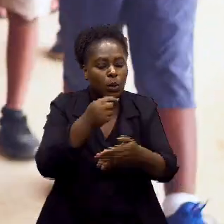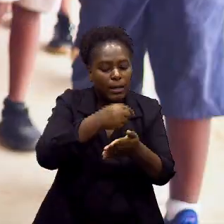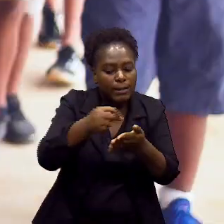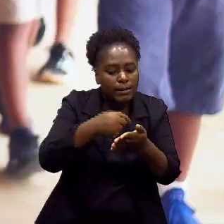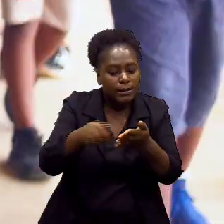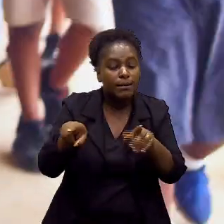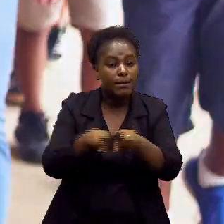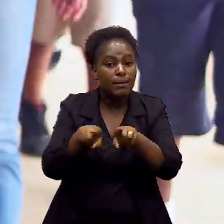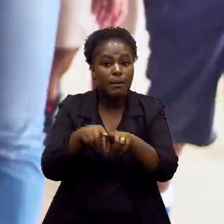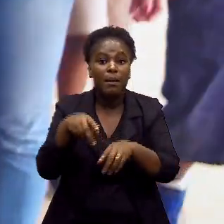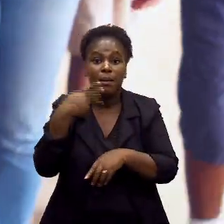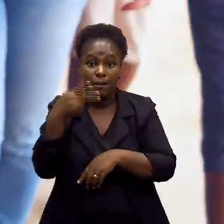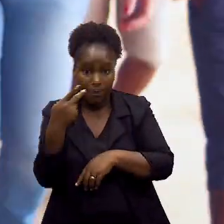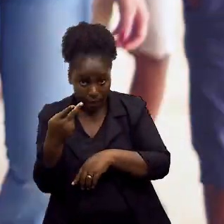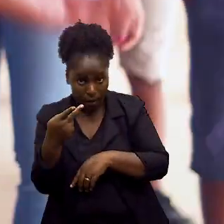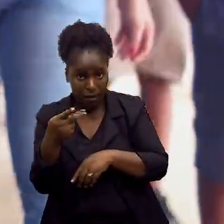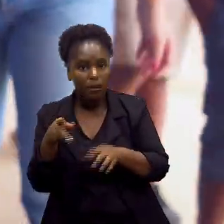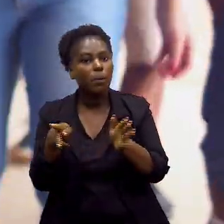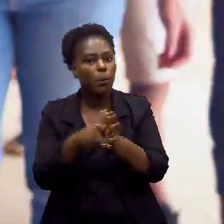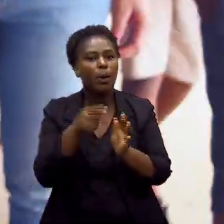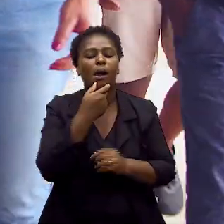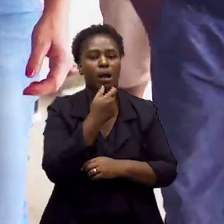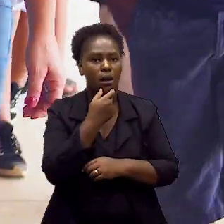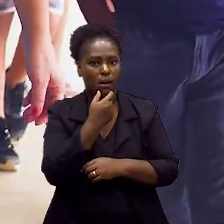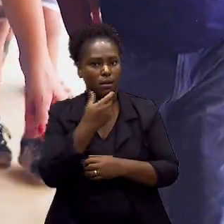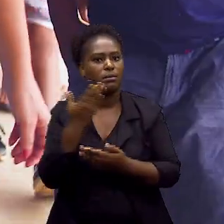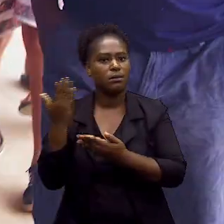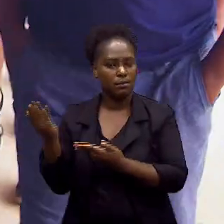para a aula da mesa educacional. Bora lá?